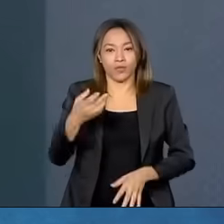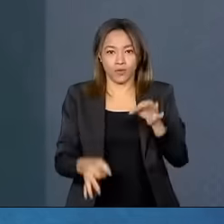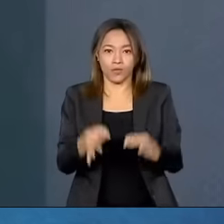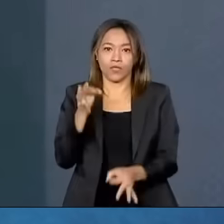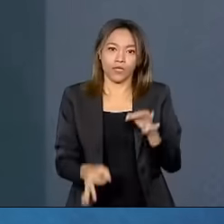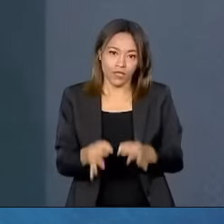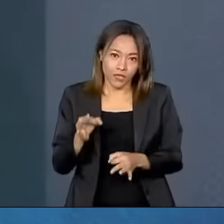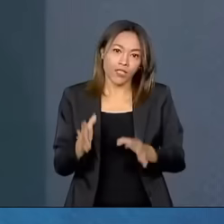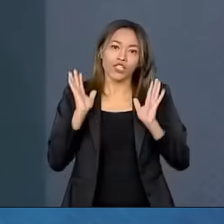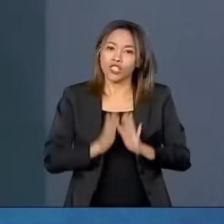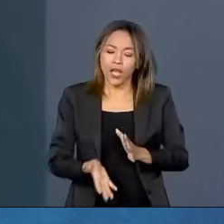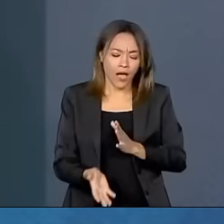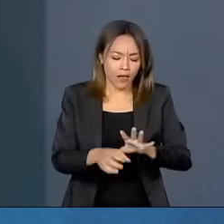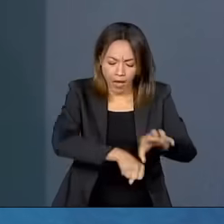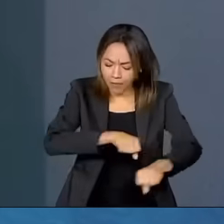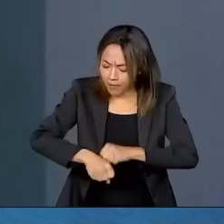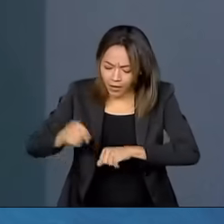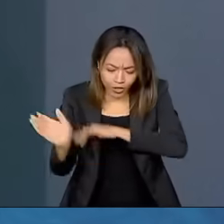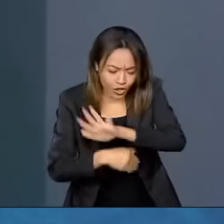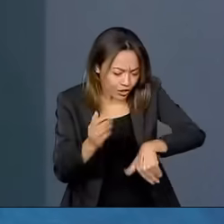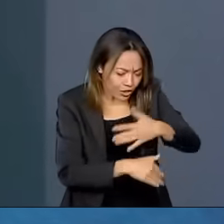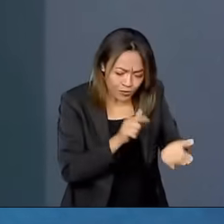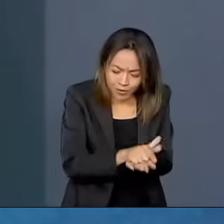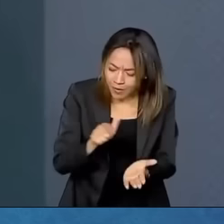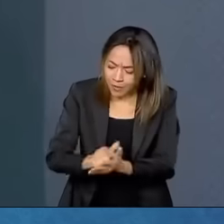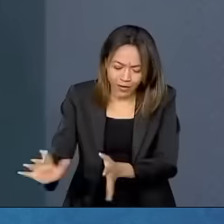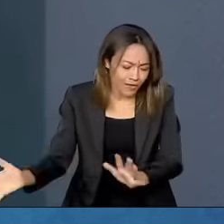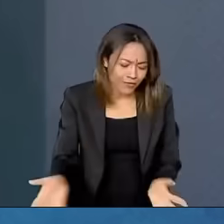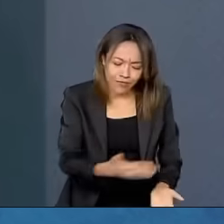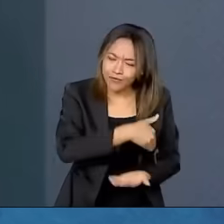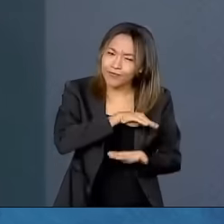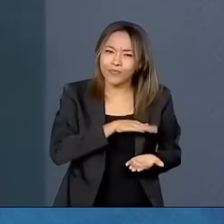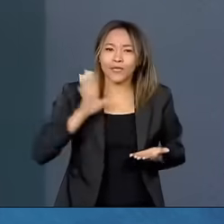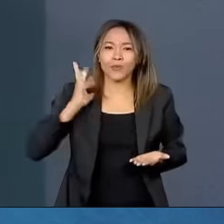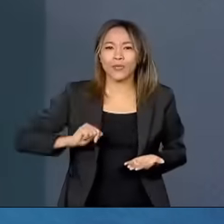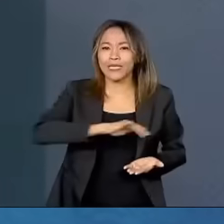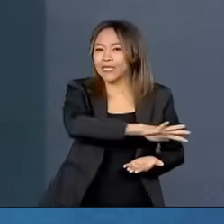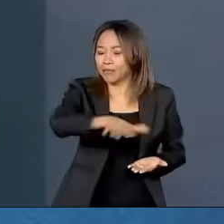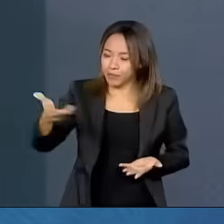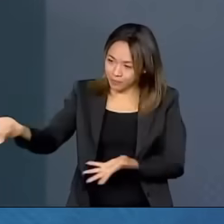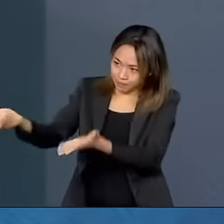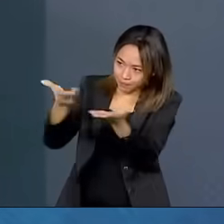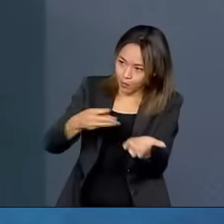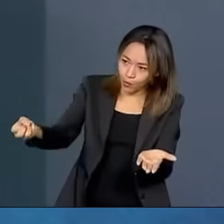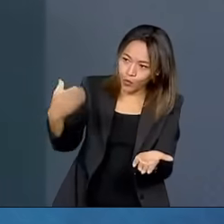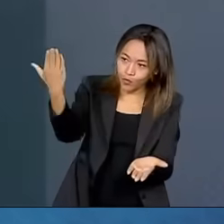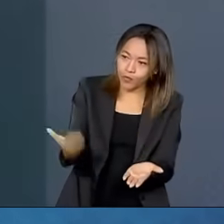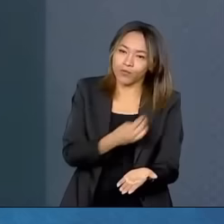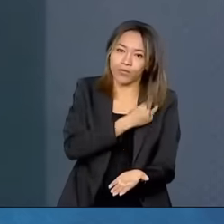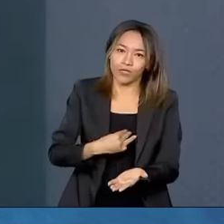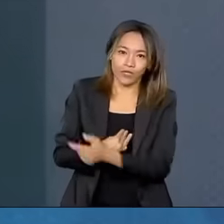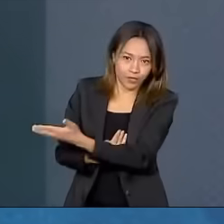fevereiro. Já esvaziei todas as gavetas, todos os armários, o gabinete está à disposição do ministro Lewandowski.